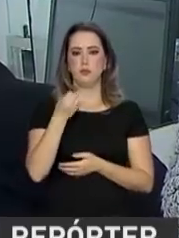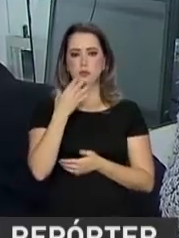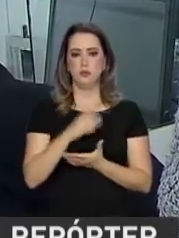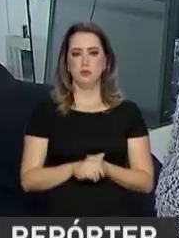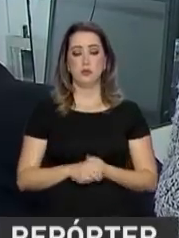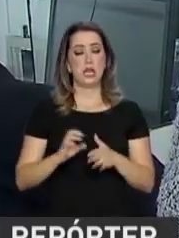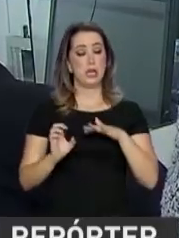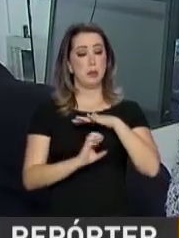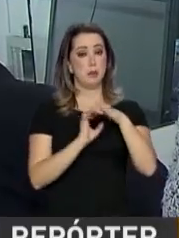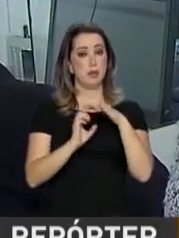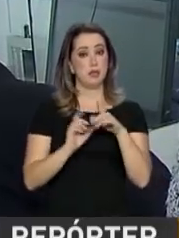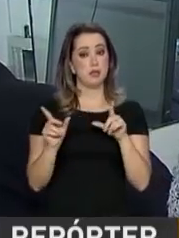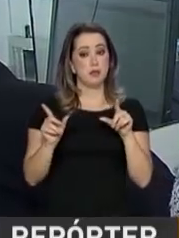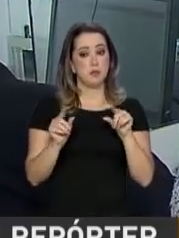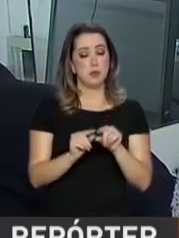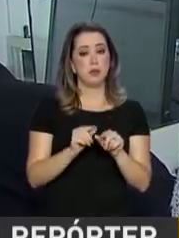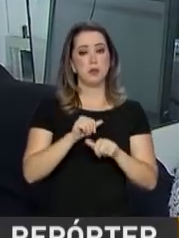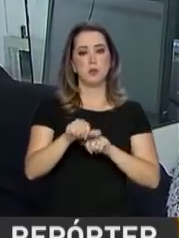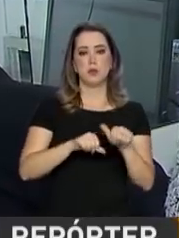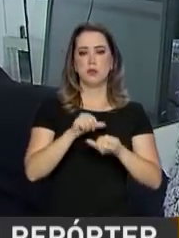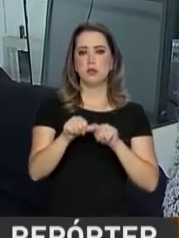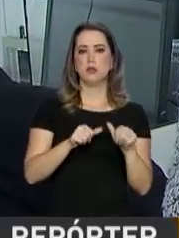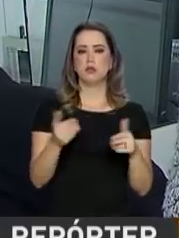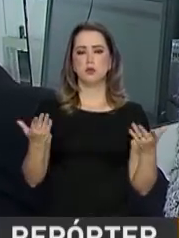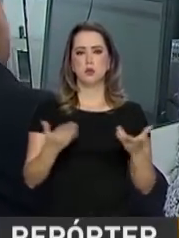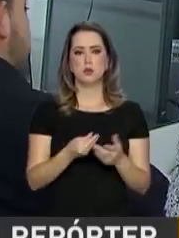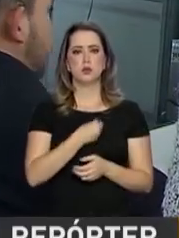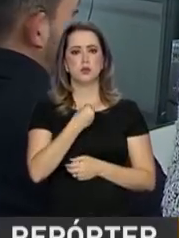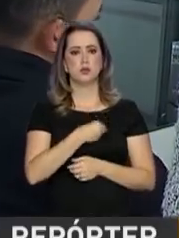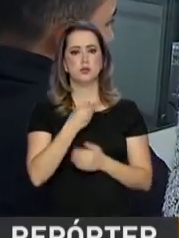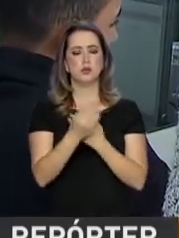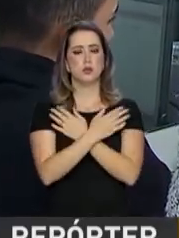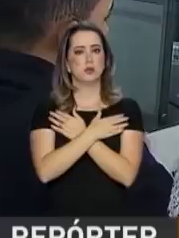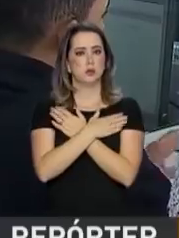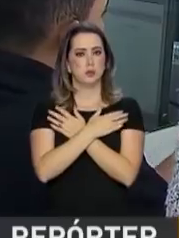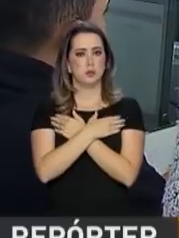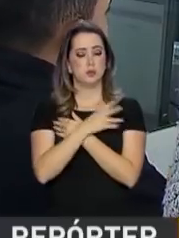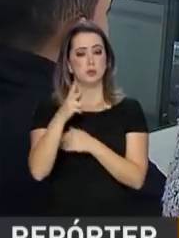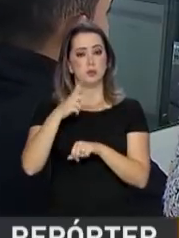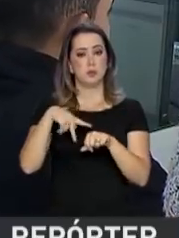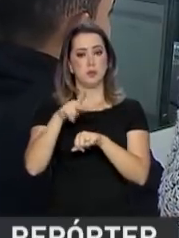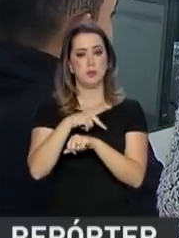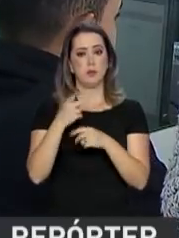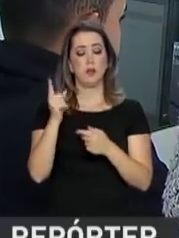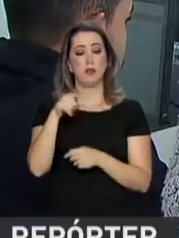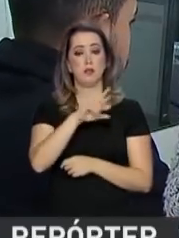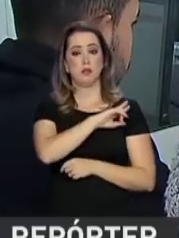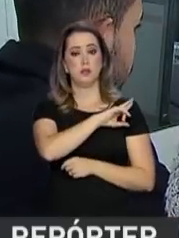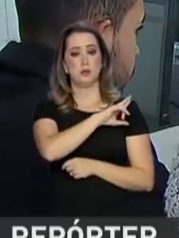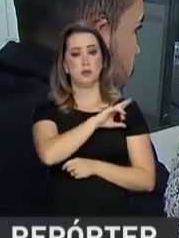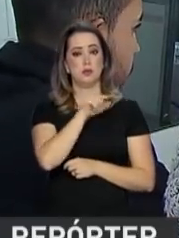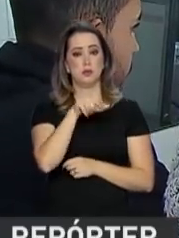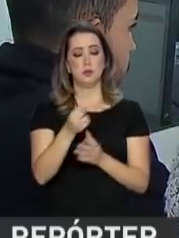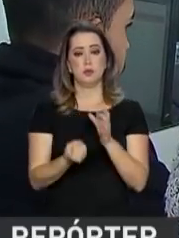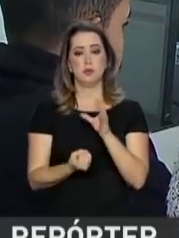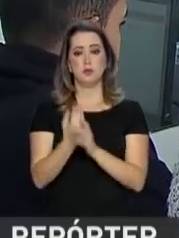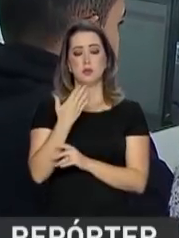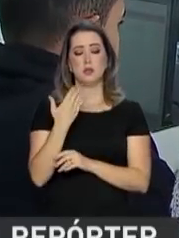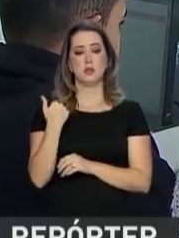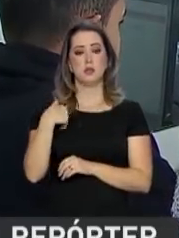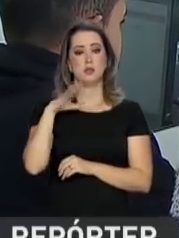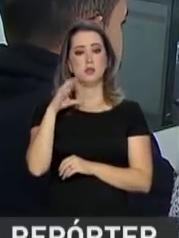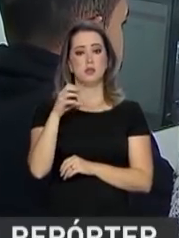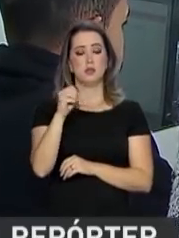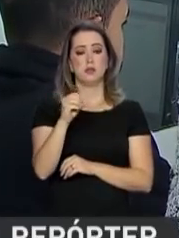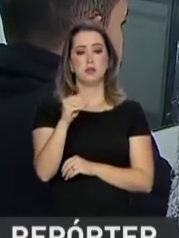pequenas empresas como esta estão mudando o cenário do desemprego no país elas foram responsáveis pela geração de mais de